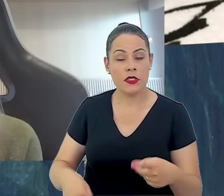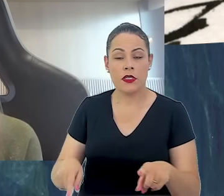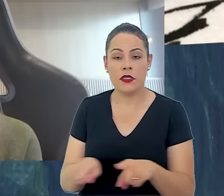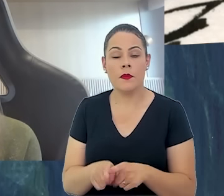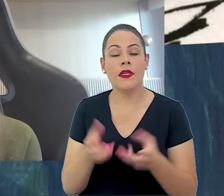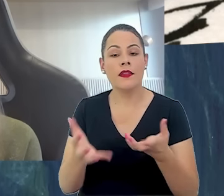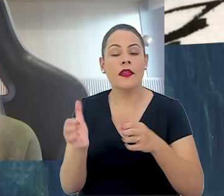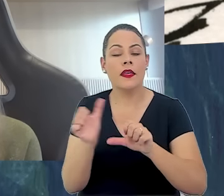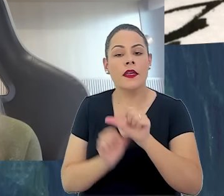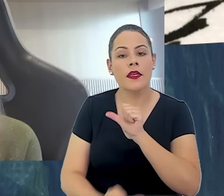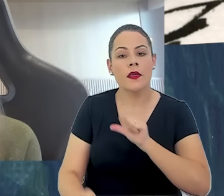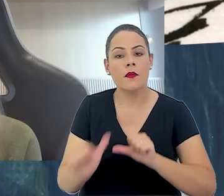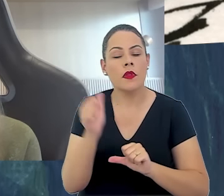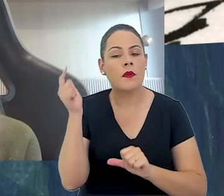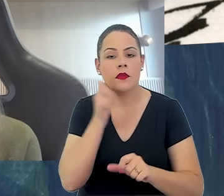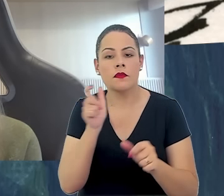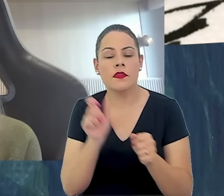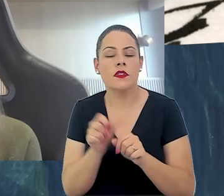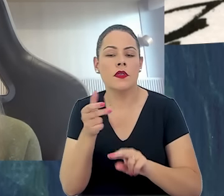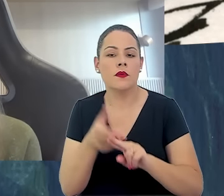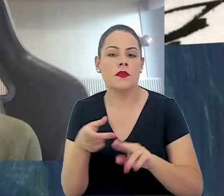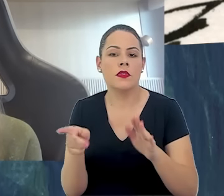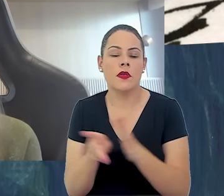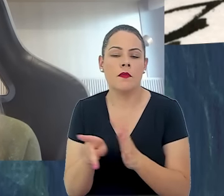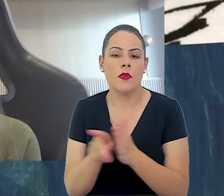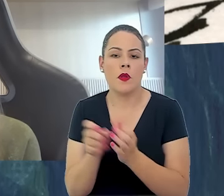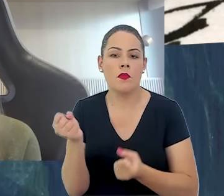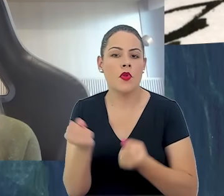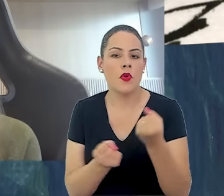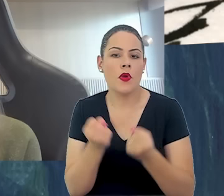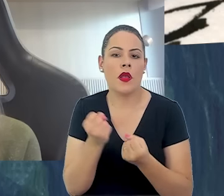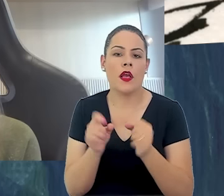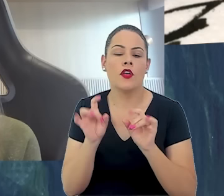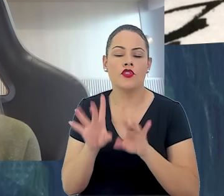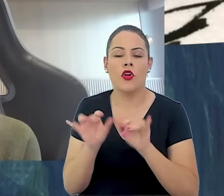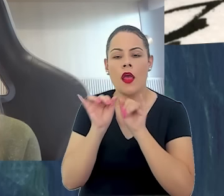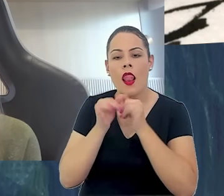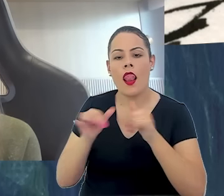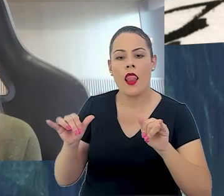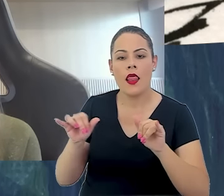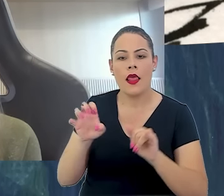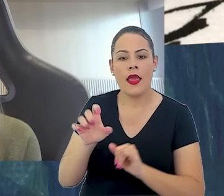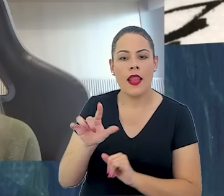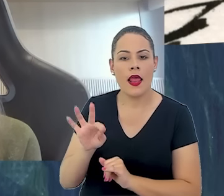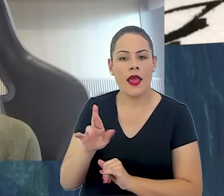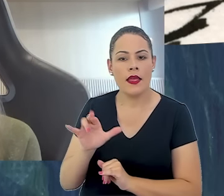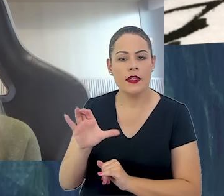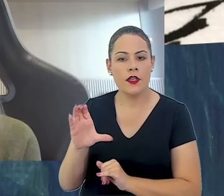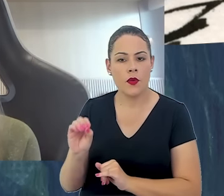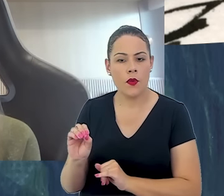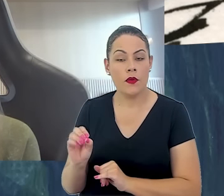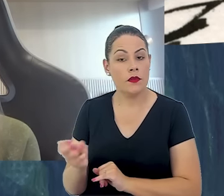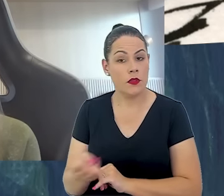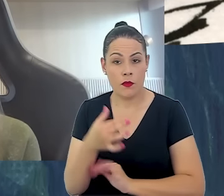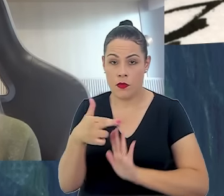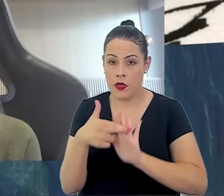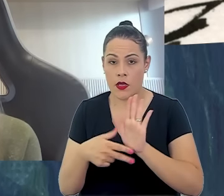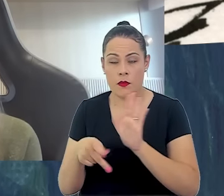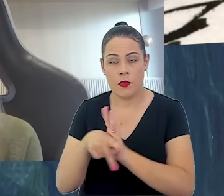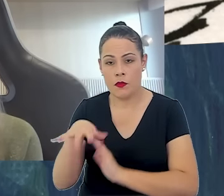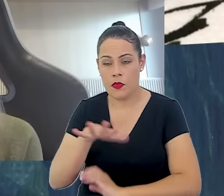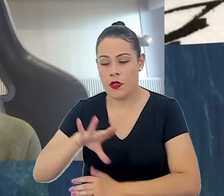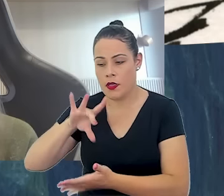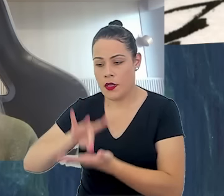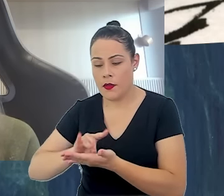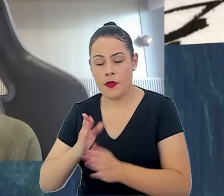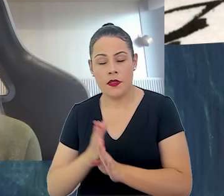você mudar para veículos elétricos. São regulações do setor real. Bem, o